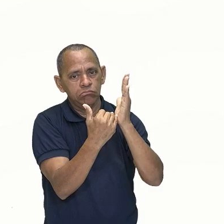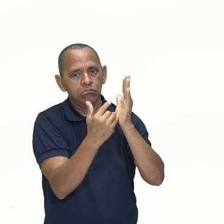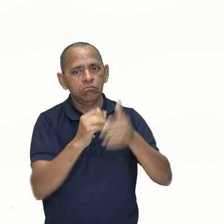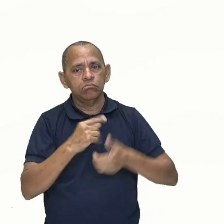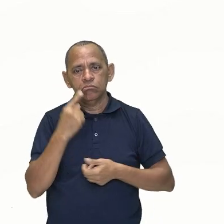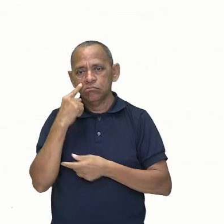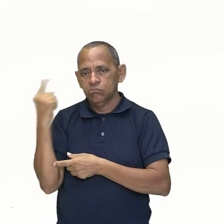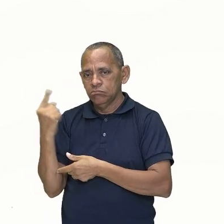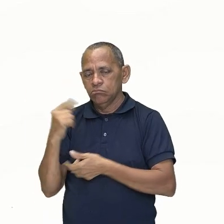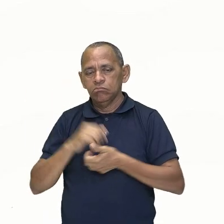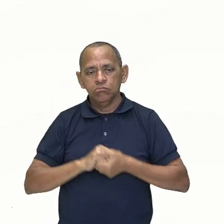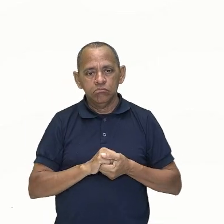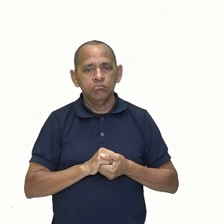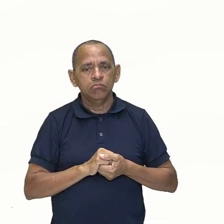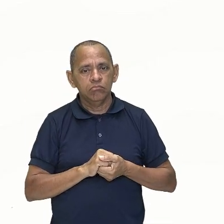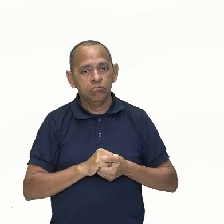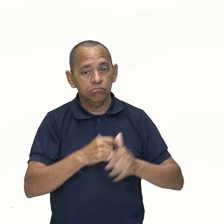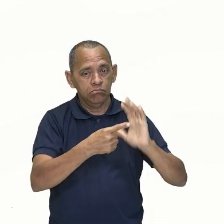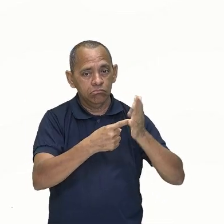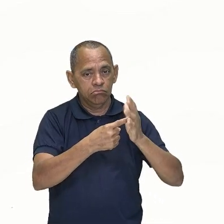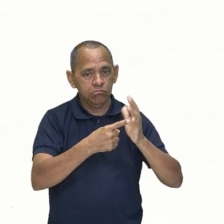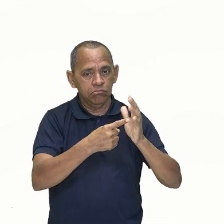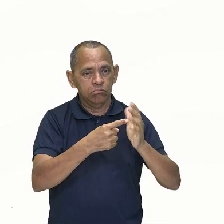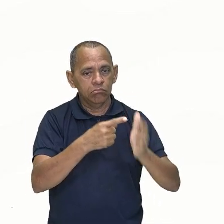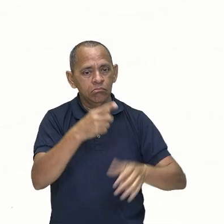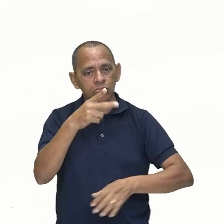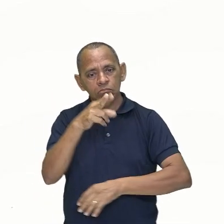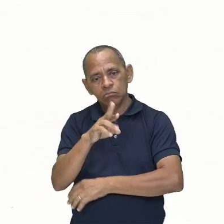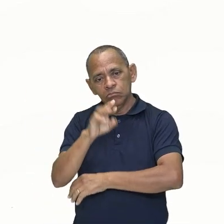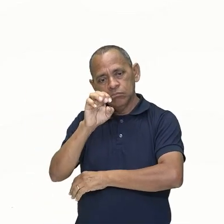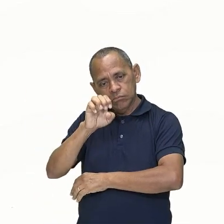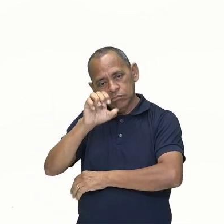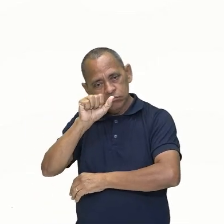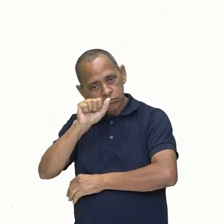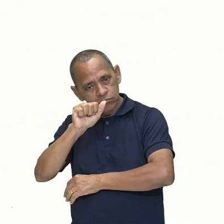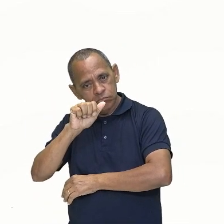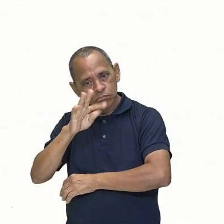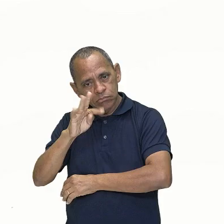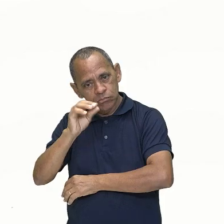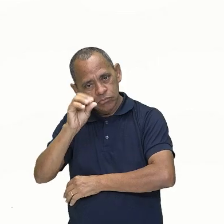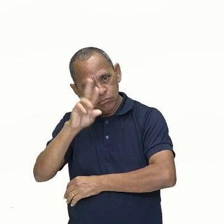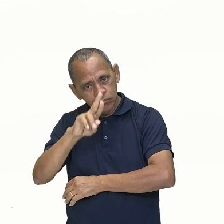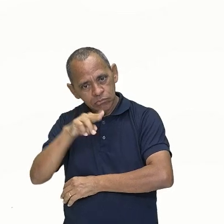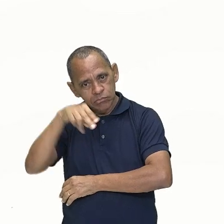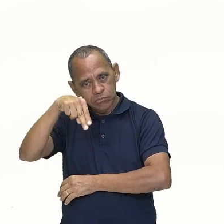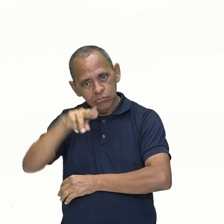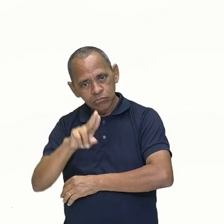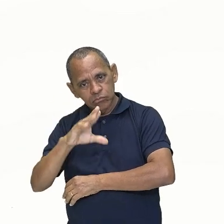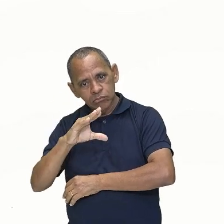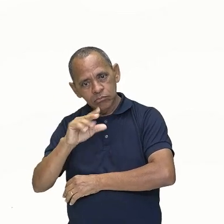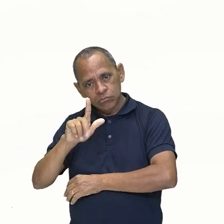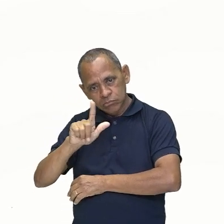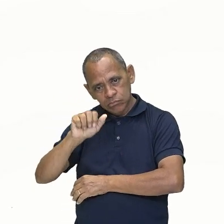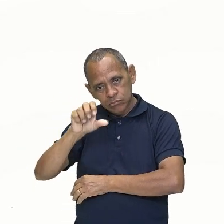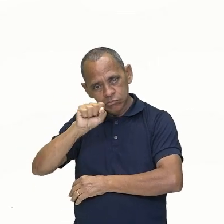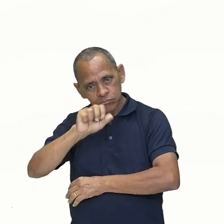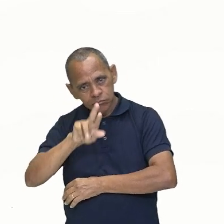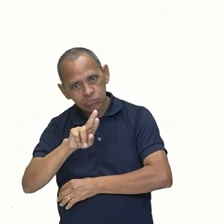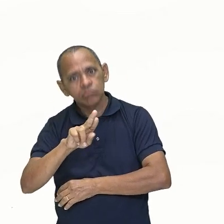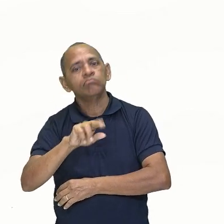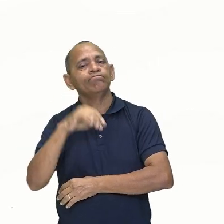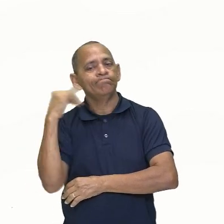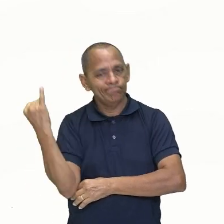né? O reator nuclear, ele é uma parte muito importante aqui da usina,